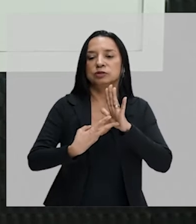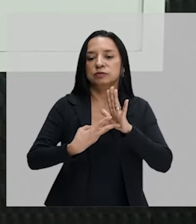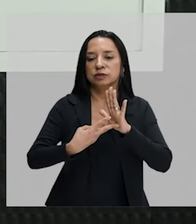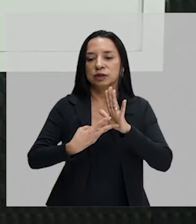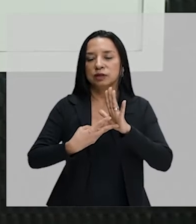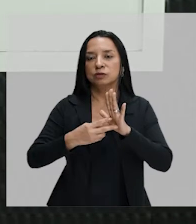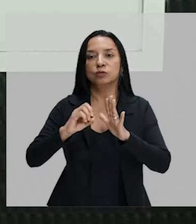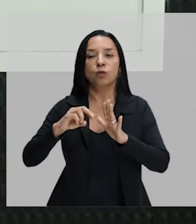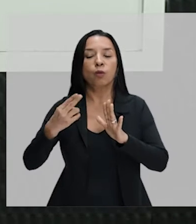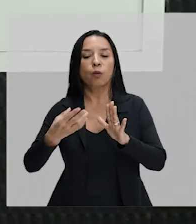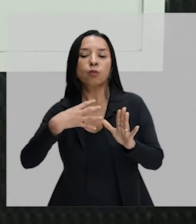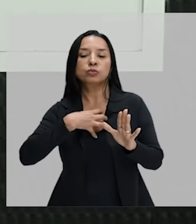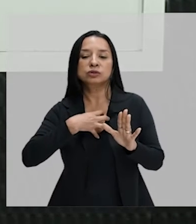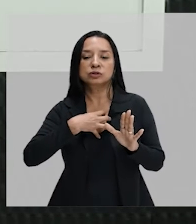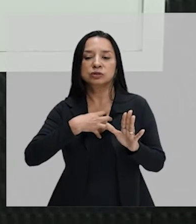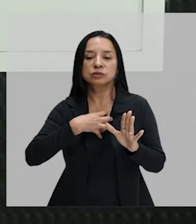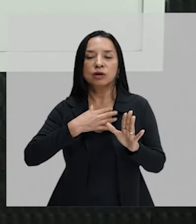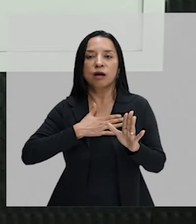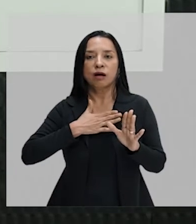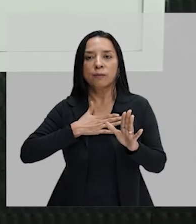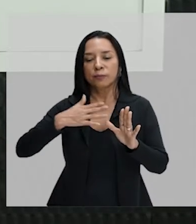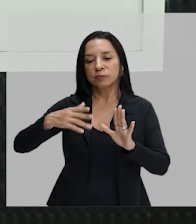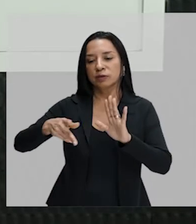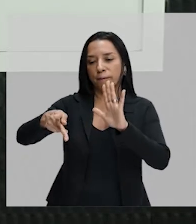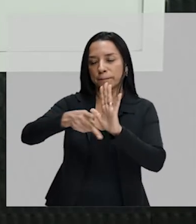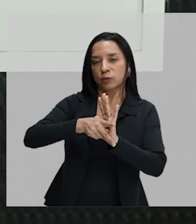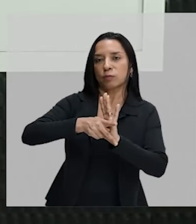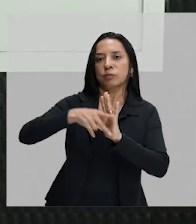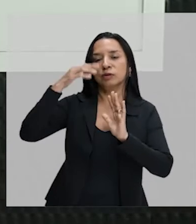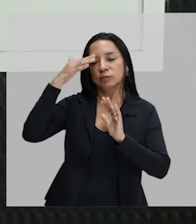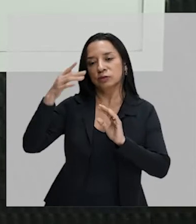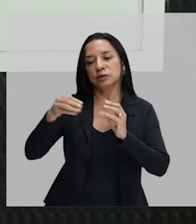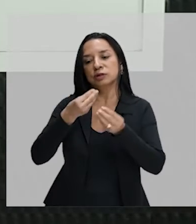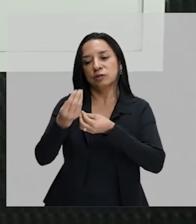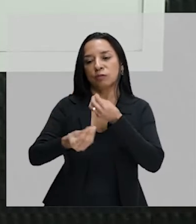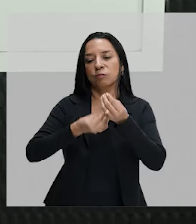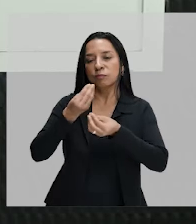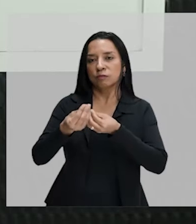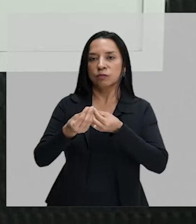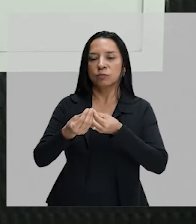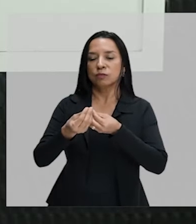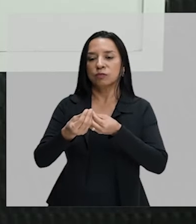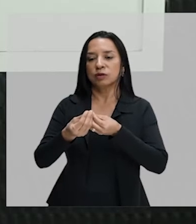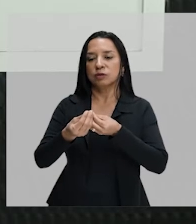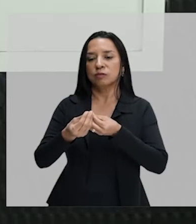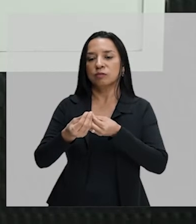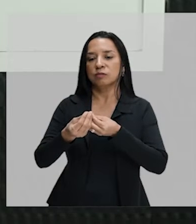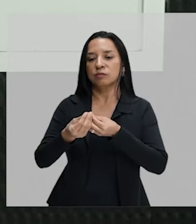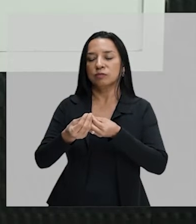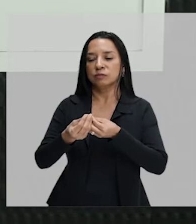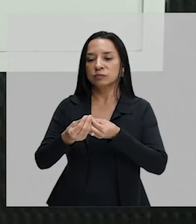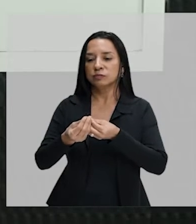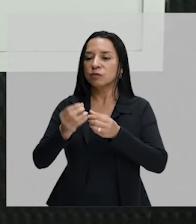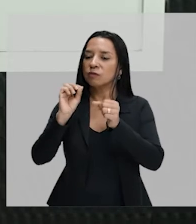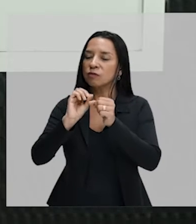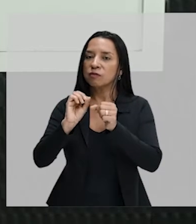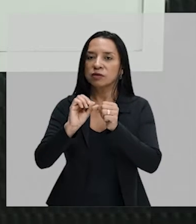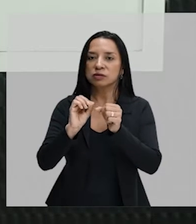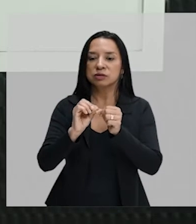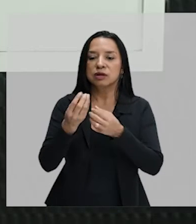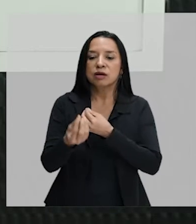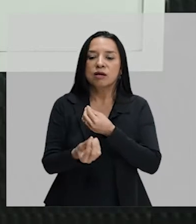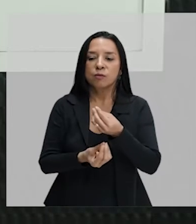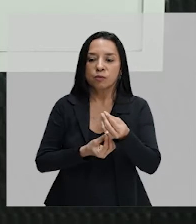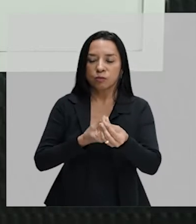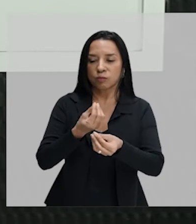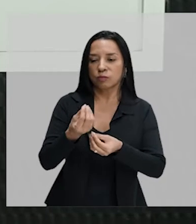os sentidos, a minha imaginação, tá? A forma como eu vou construir, a forma como